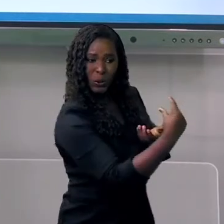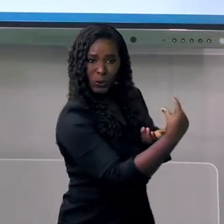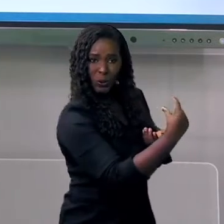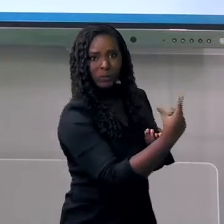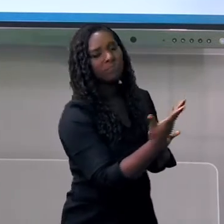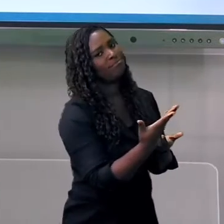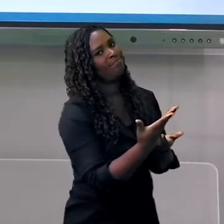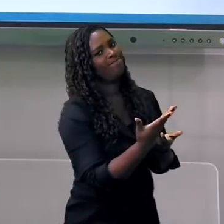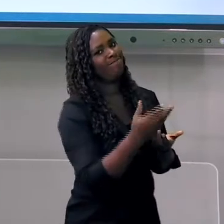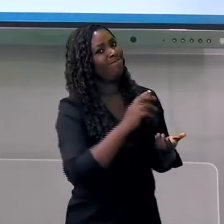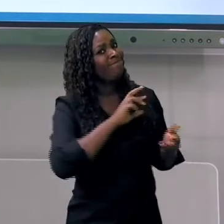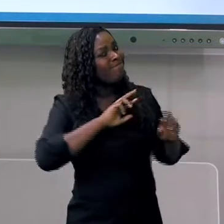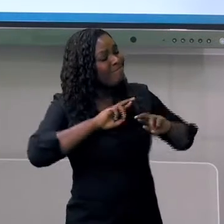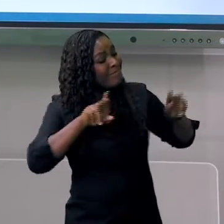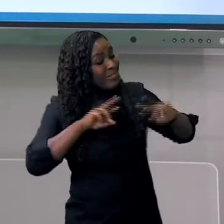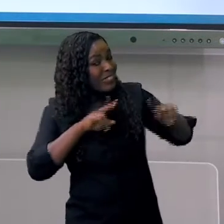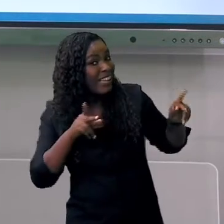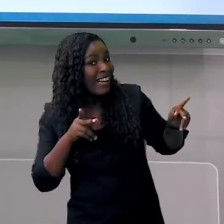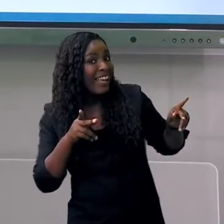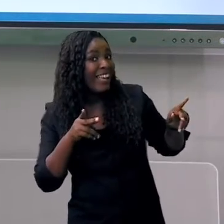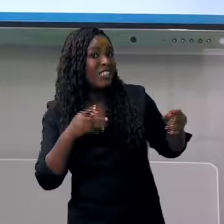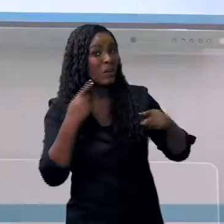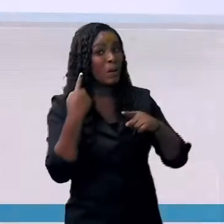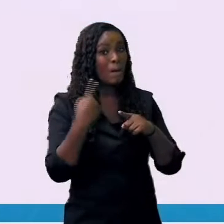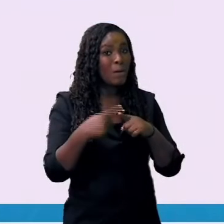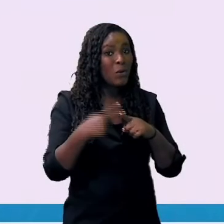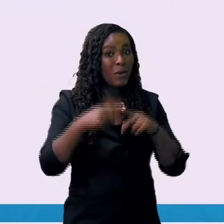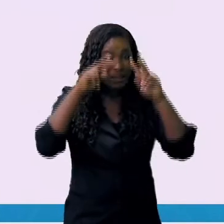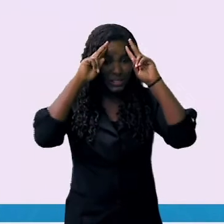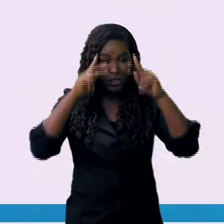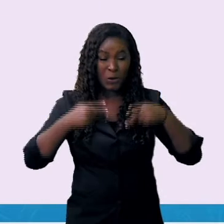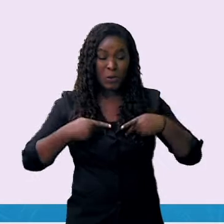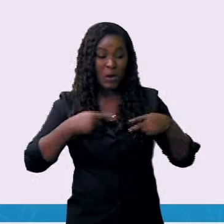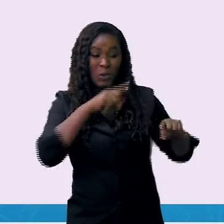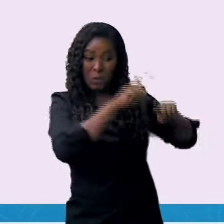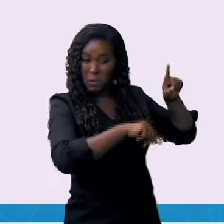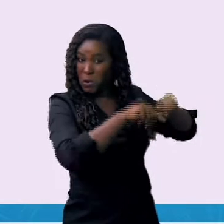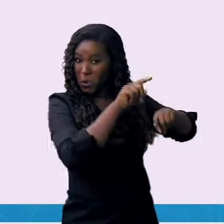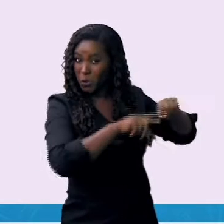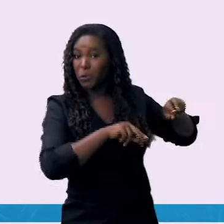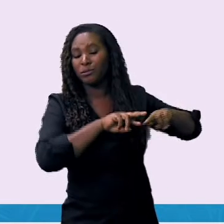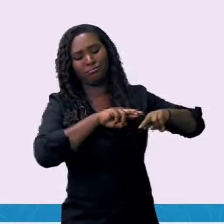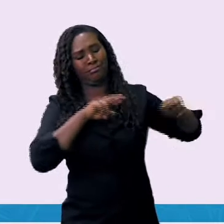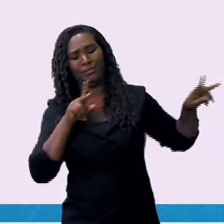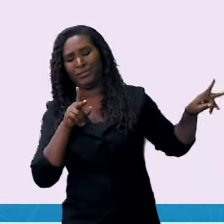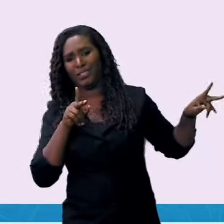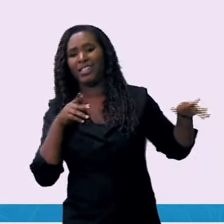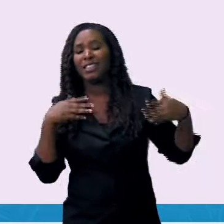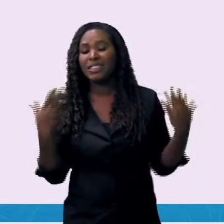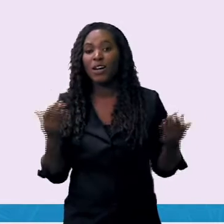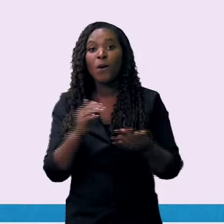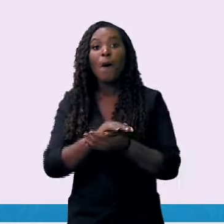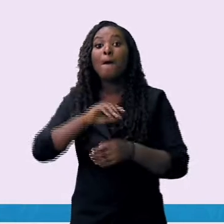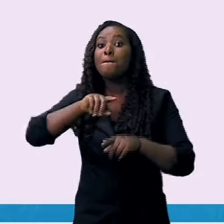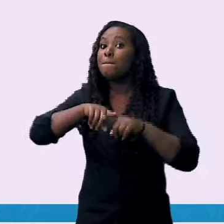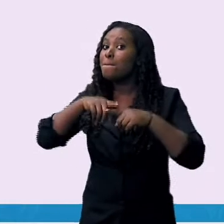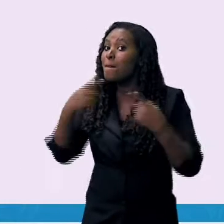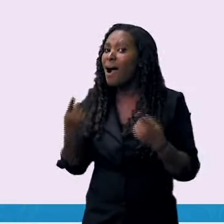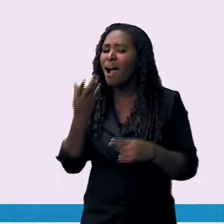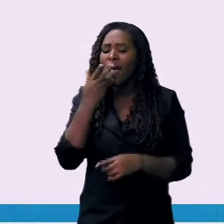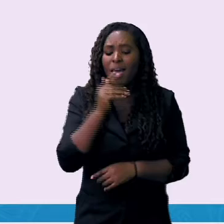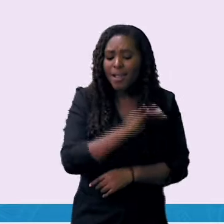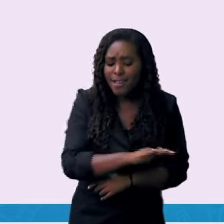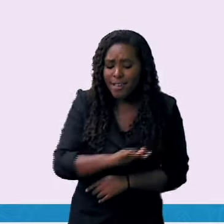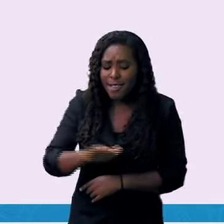o que fazemos. Alguns rótulos que falamos e que vemos por aí: agitada, mandona,